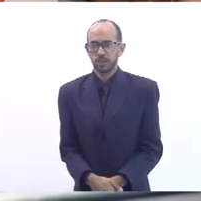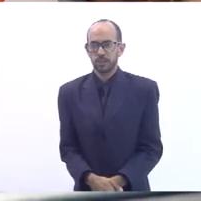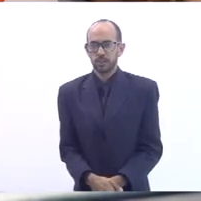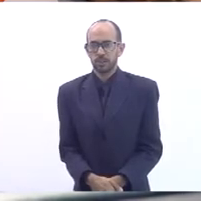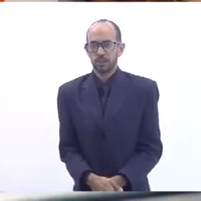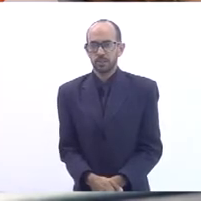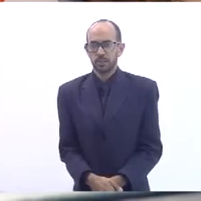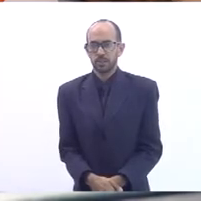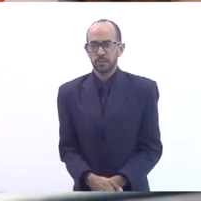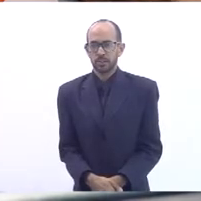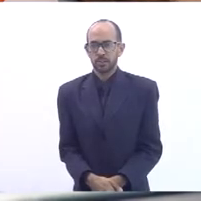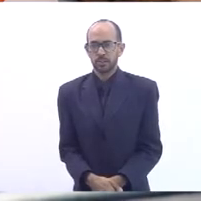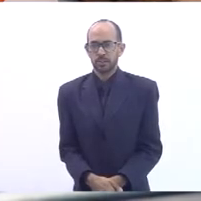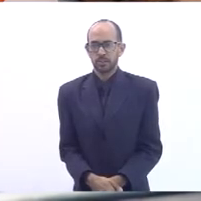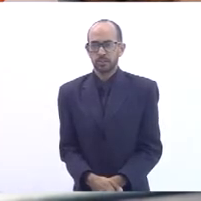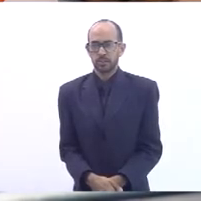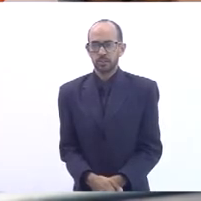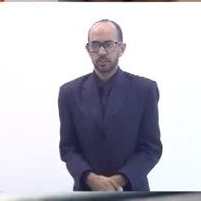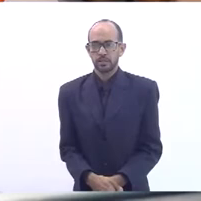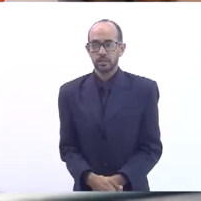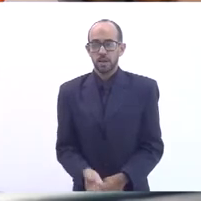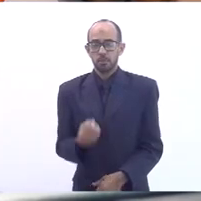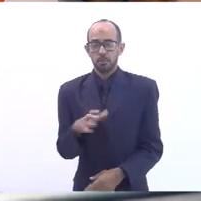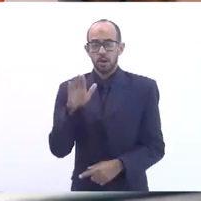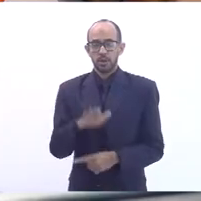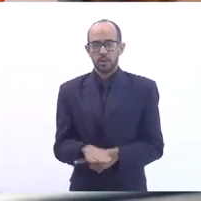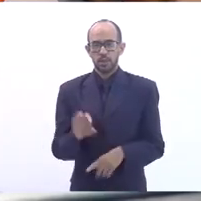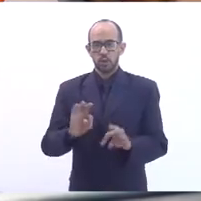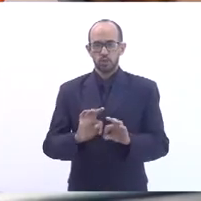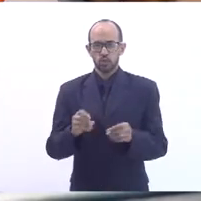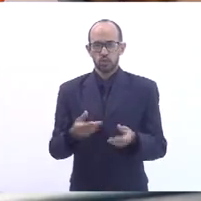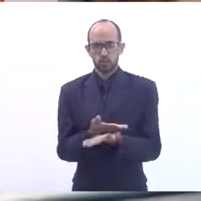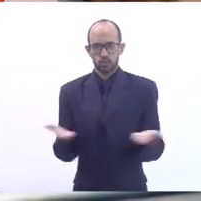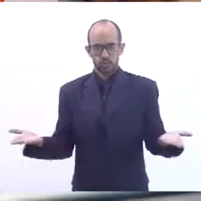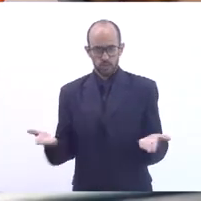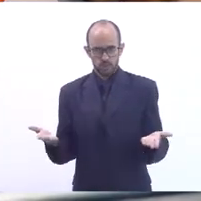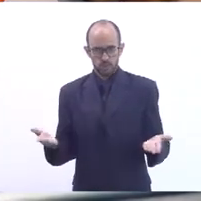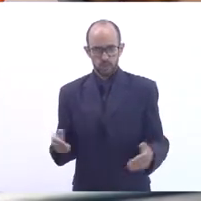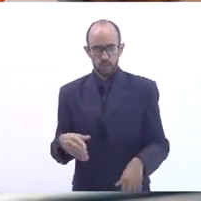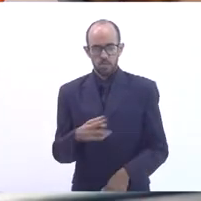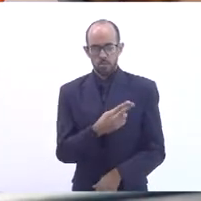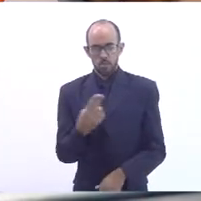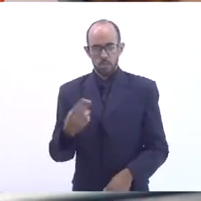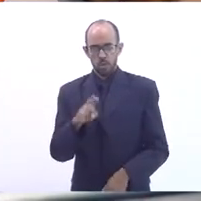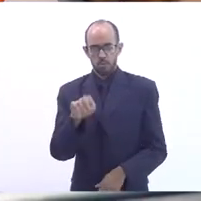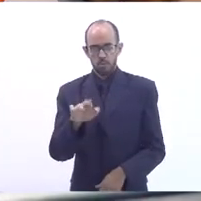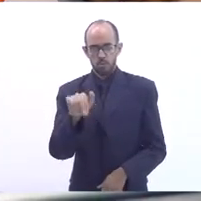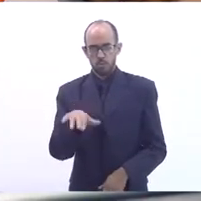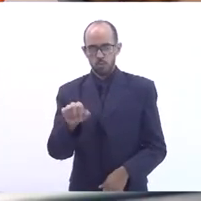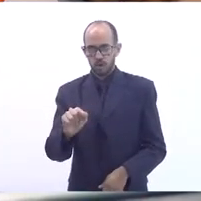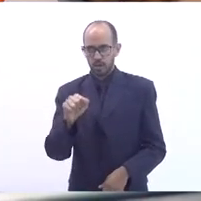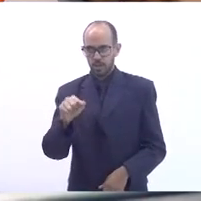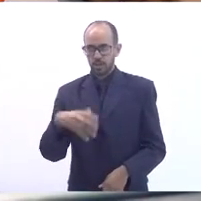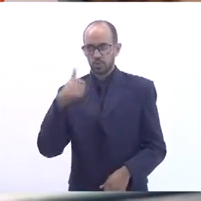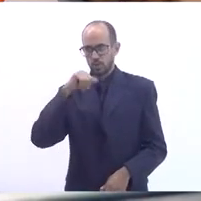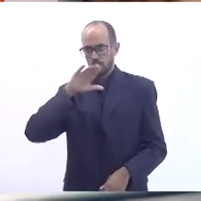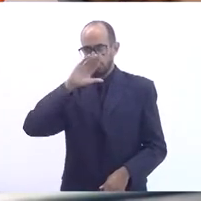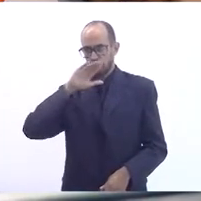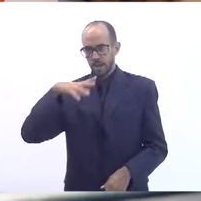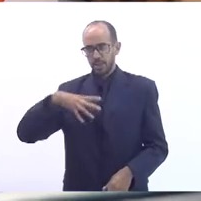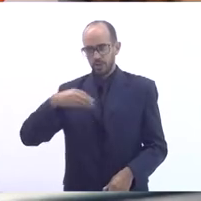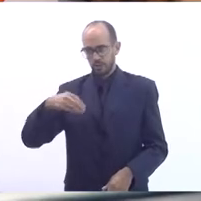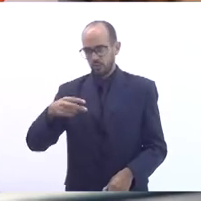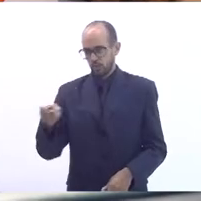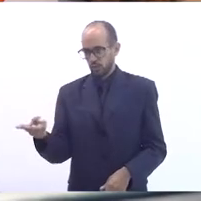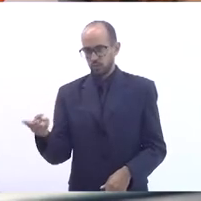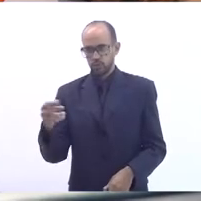o samson com boa tarde a todas e todos eu sobre-humana sua mãe dessas crianças lindas